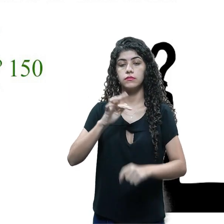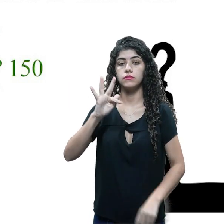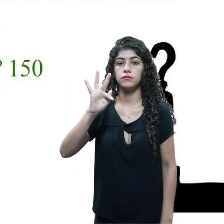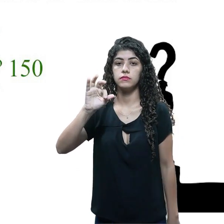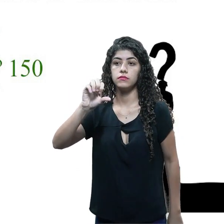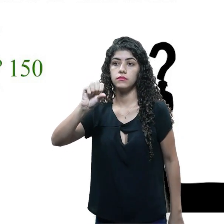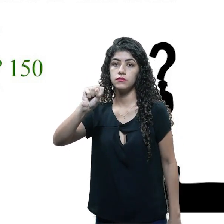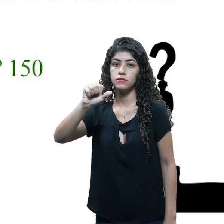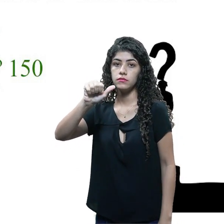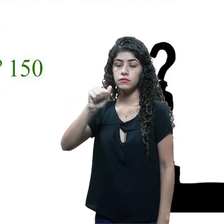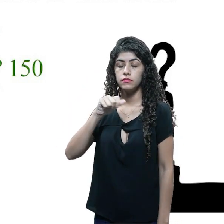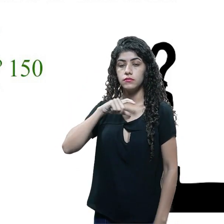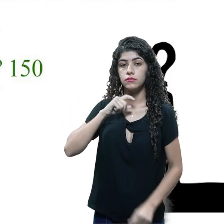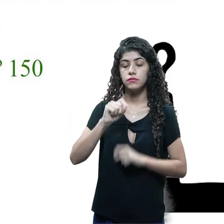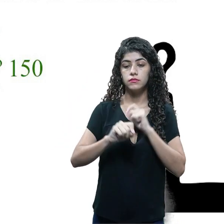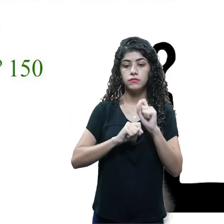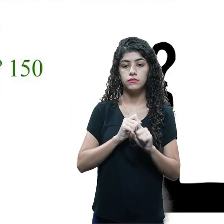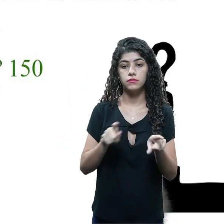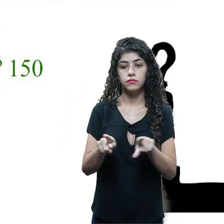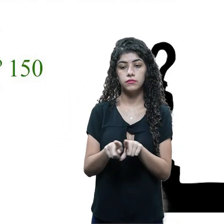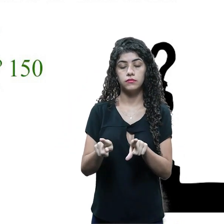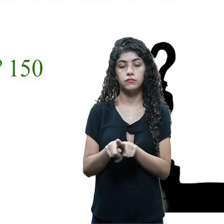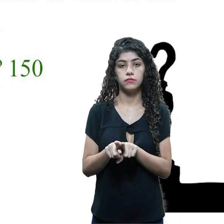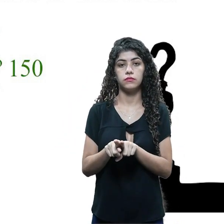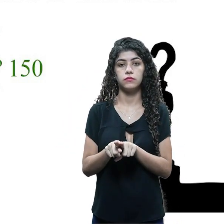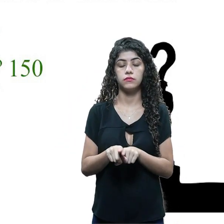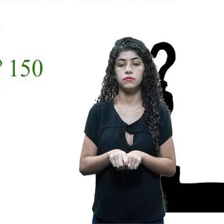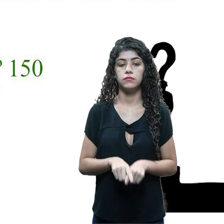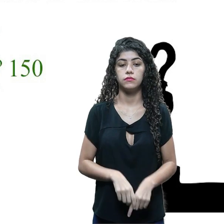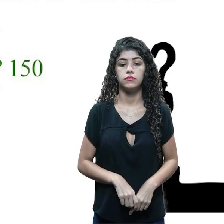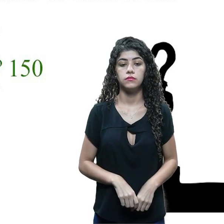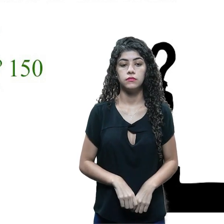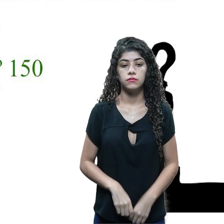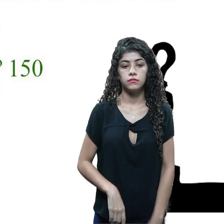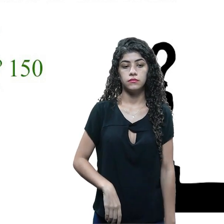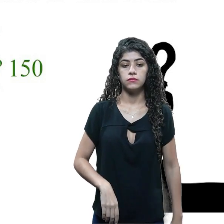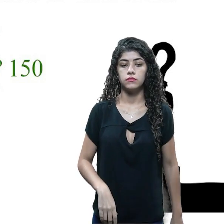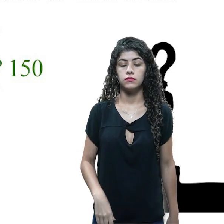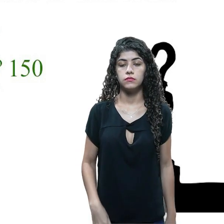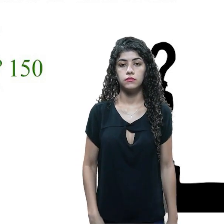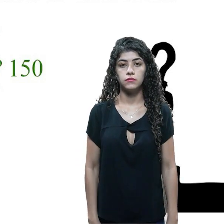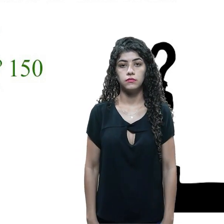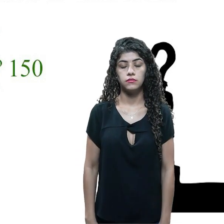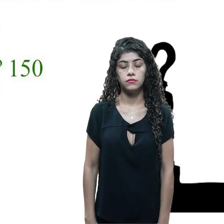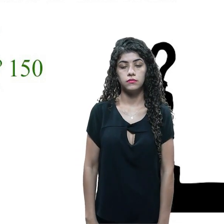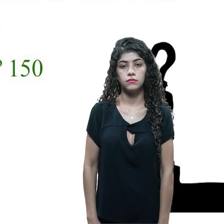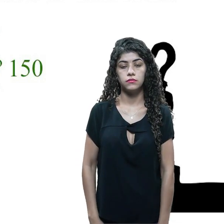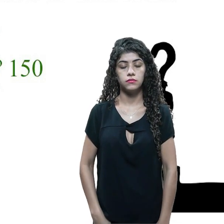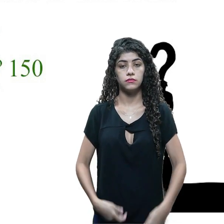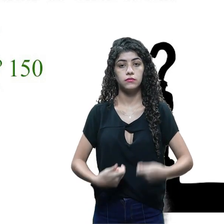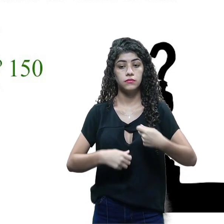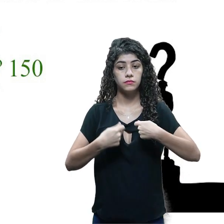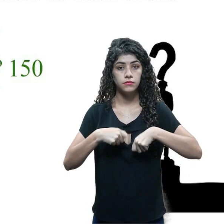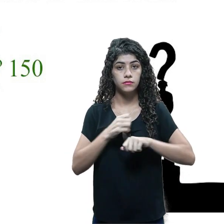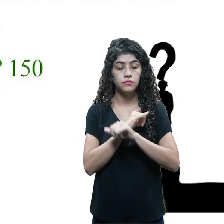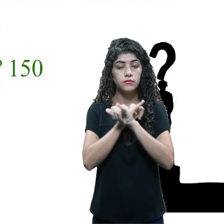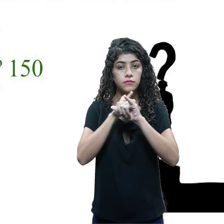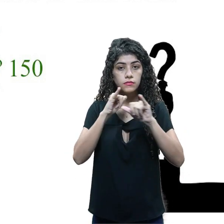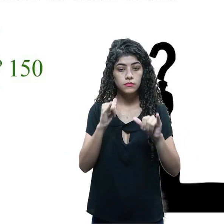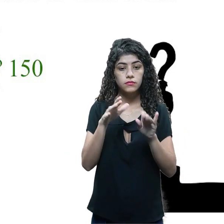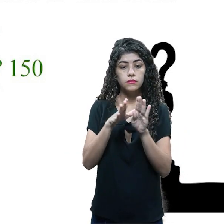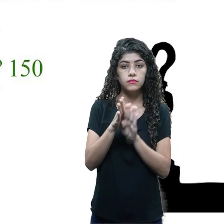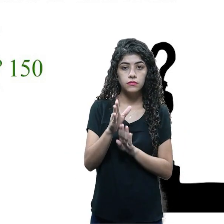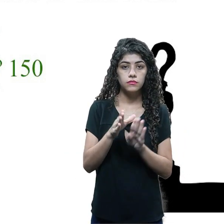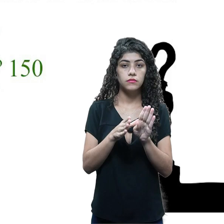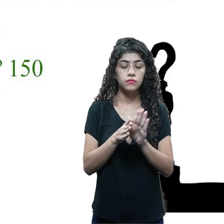oriundo do FSA, do Fundo Setorial do Audiovisual, e através do BRDE e da Ancine, a proponente ela deve orientar-se através da